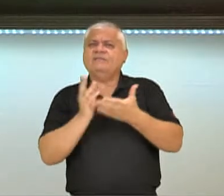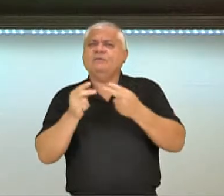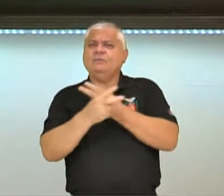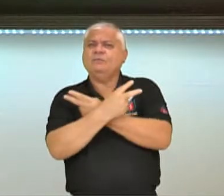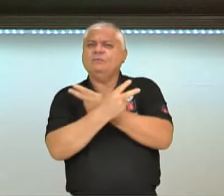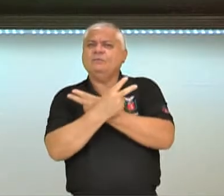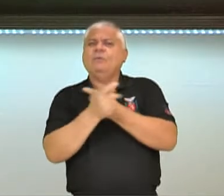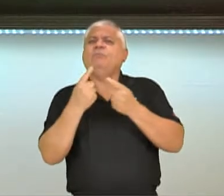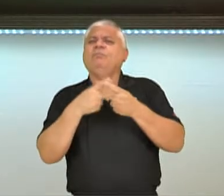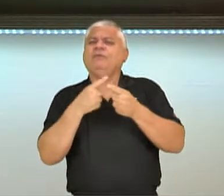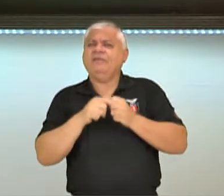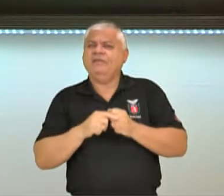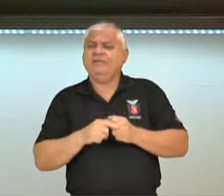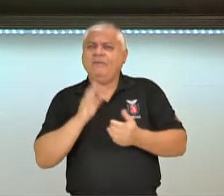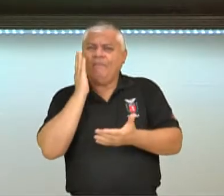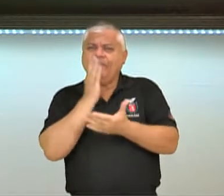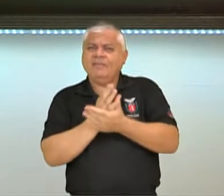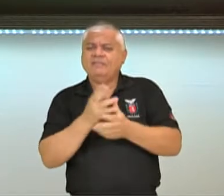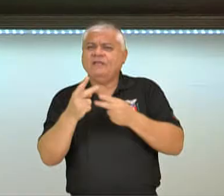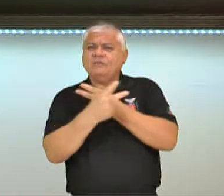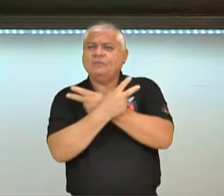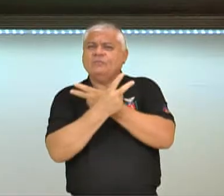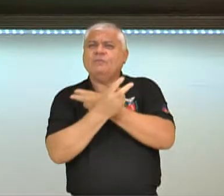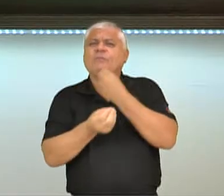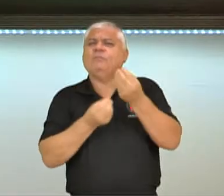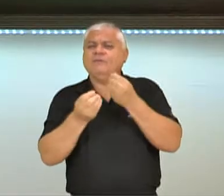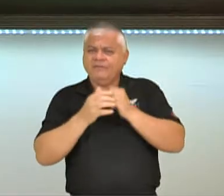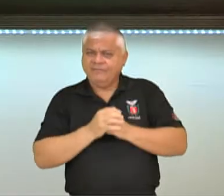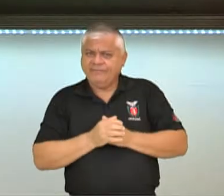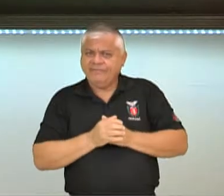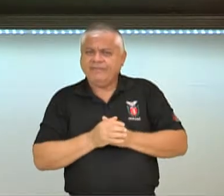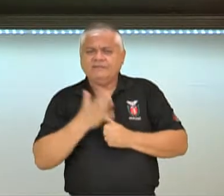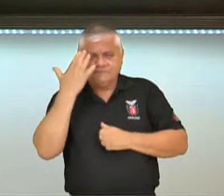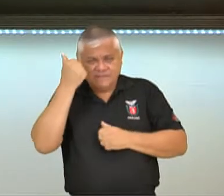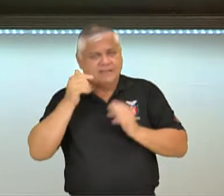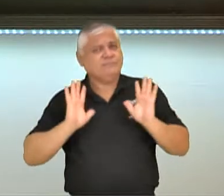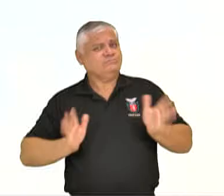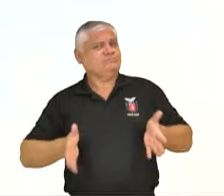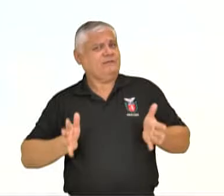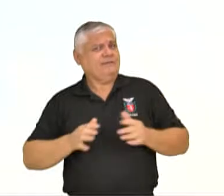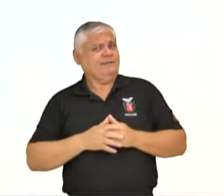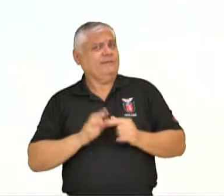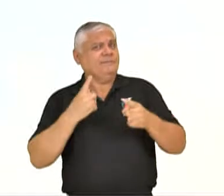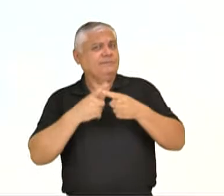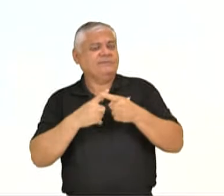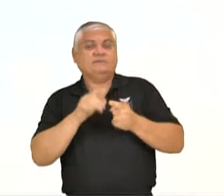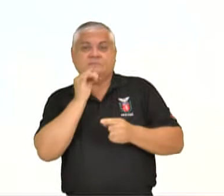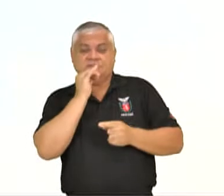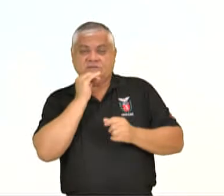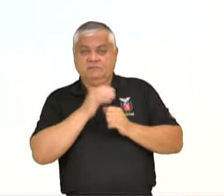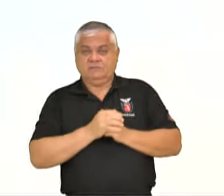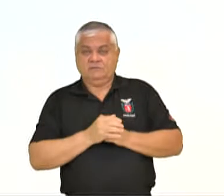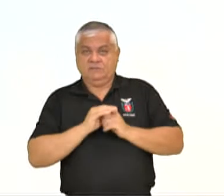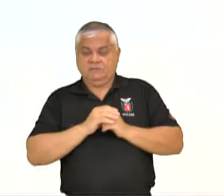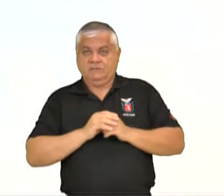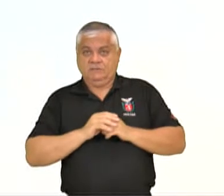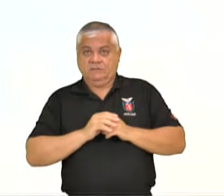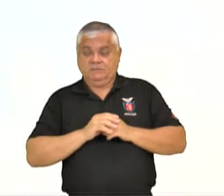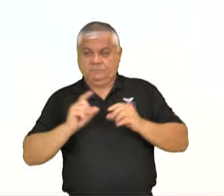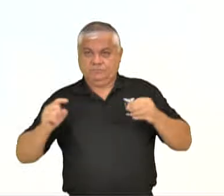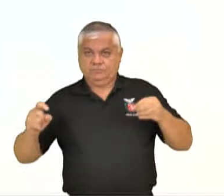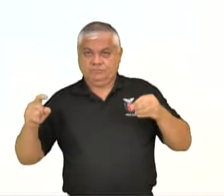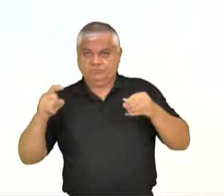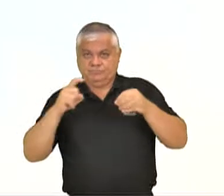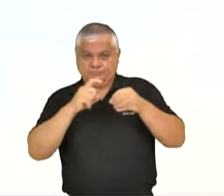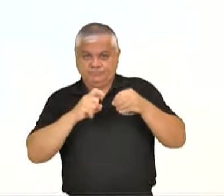que os nossos gametas precisam ter só metade dos números de cromossomos? Isso você já sabe também. Por quê? Porque quando vai se juntar o